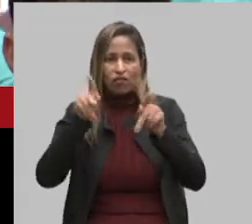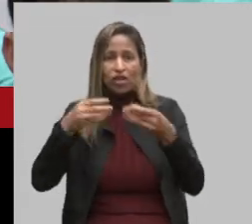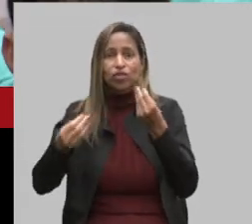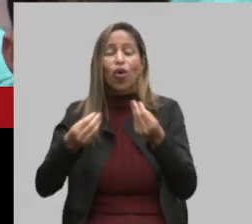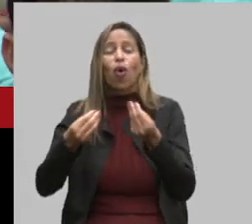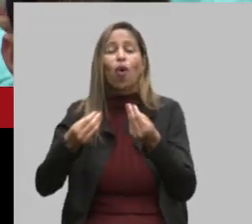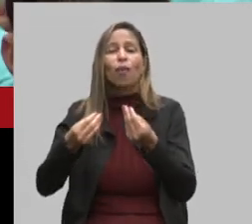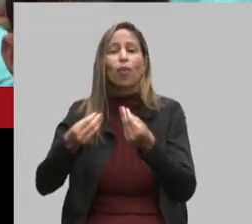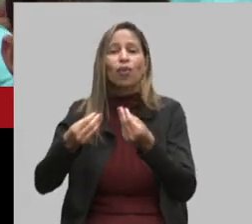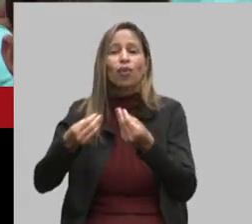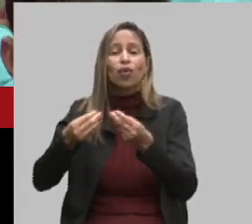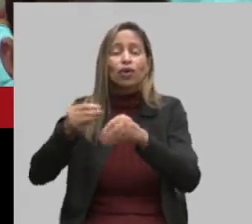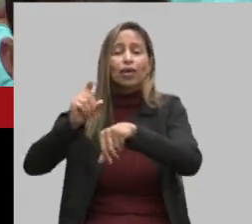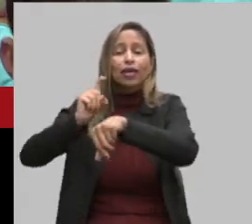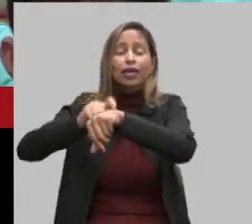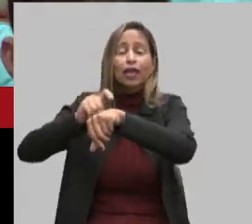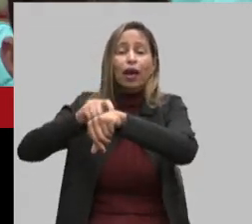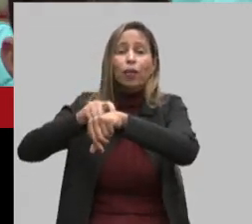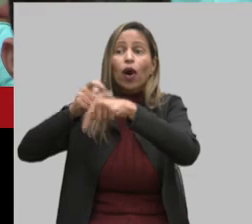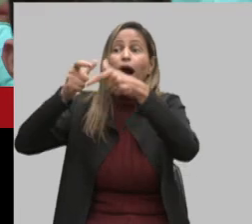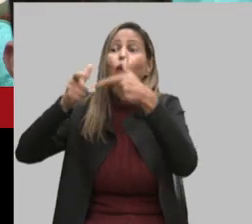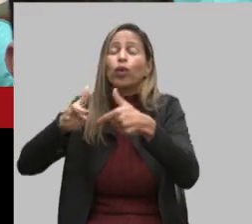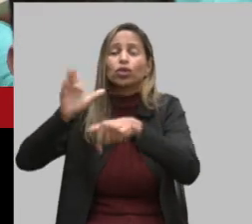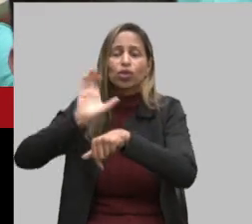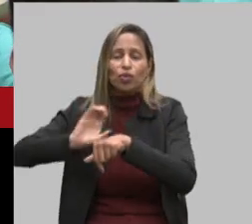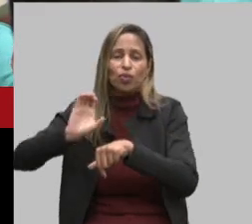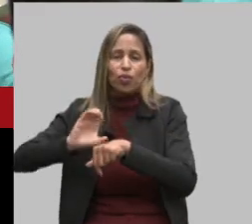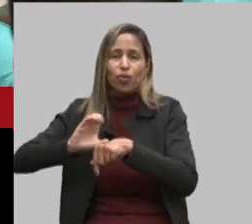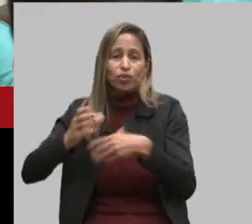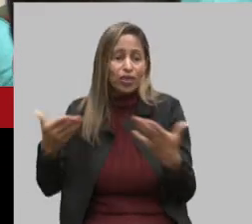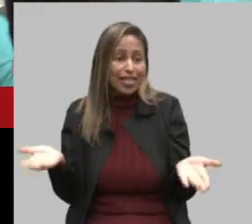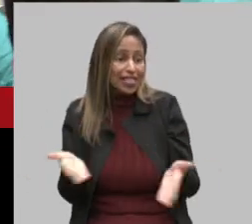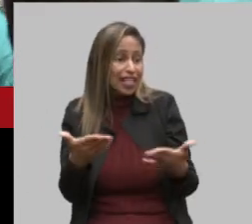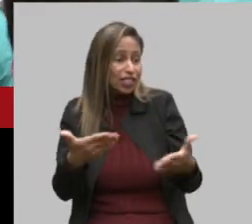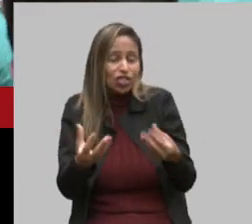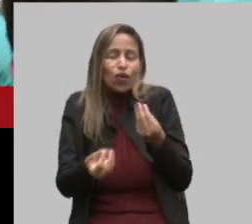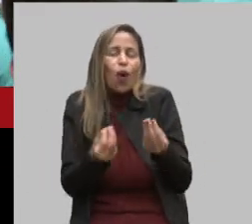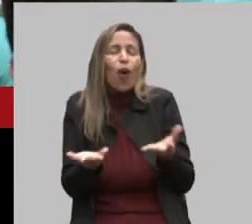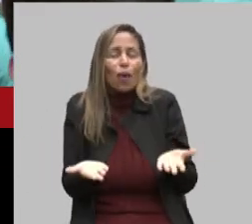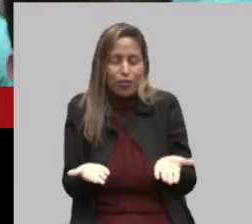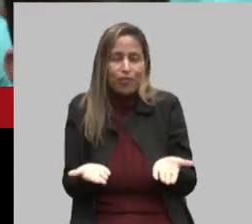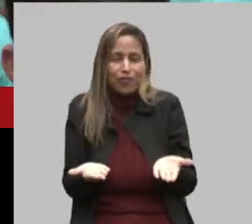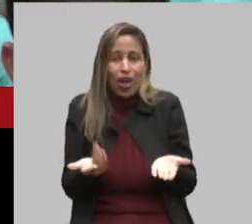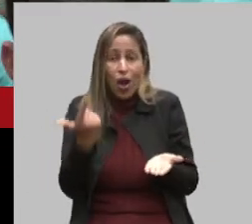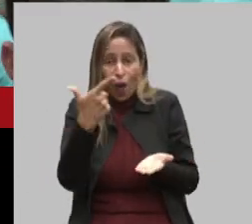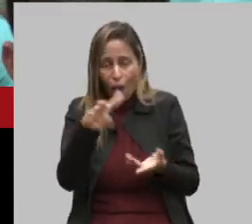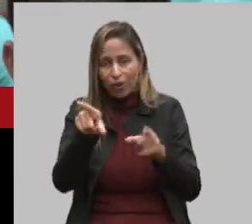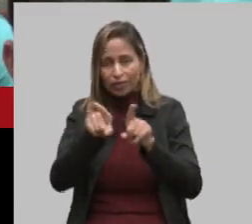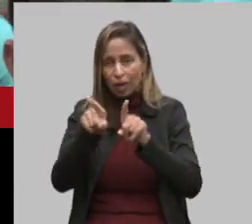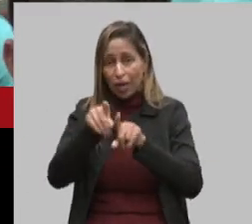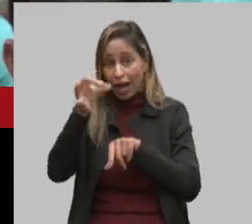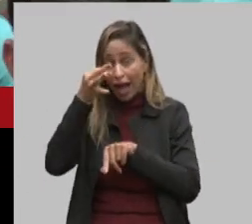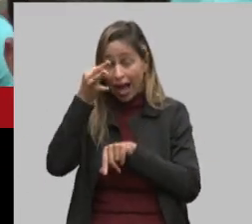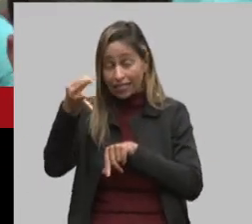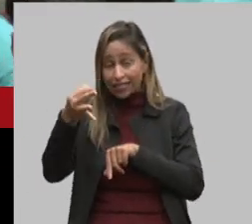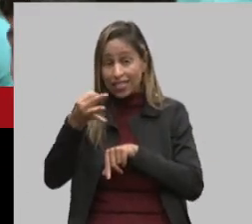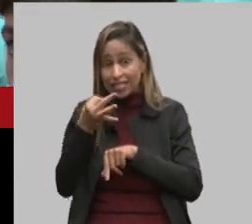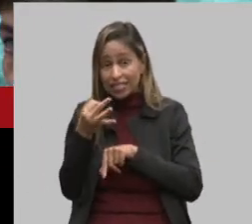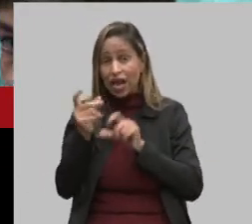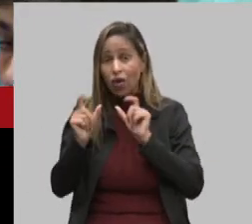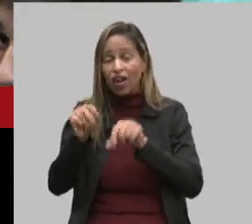esse tipo de curso como que eles vão ter incentivo a isso e outro ponto que me chamou atenção aqui foi a parte da